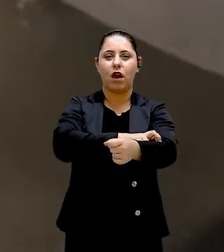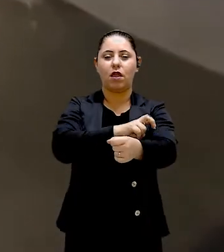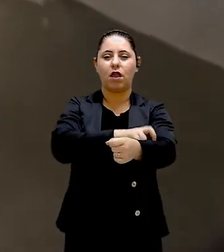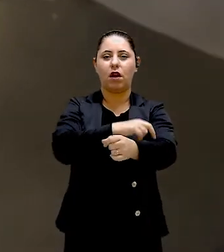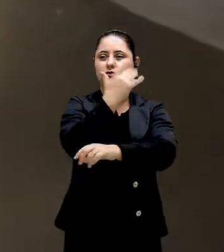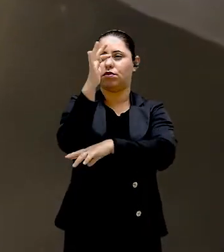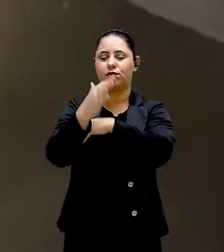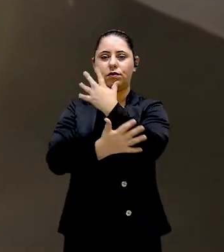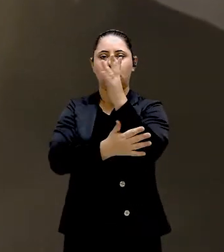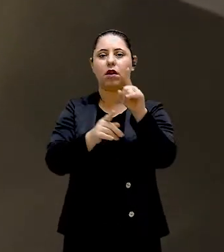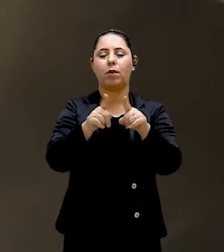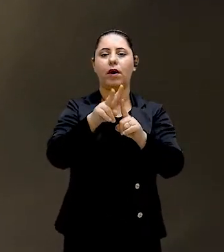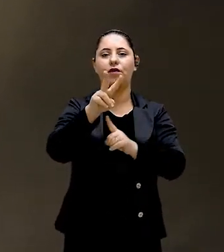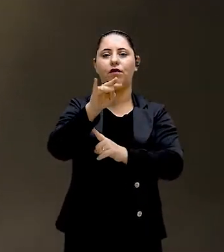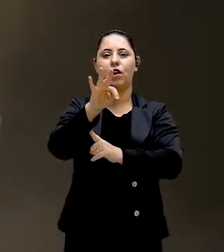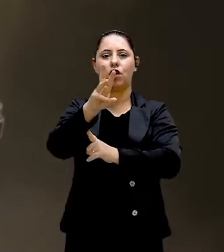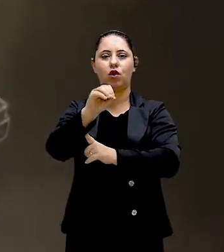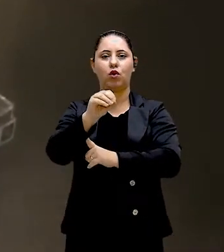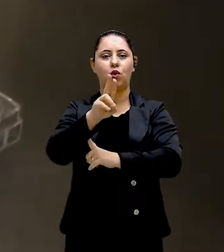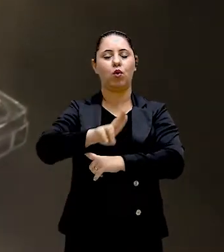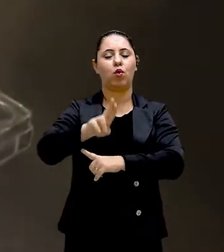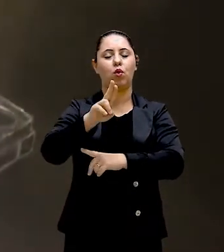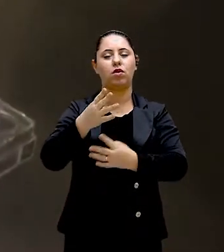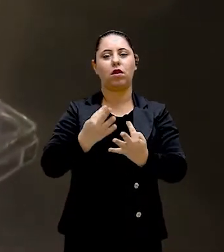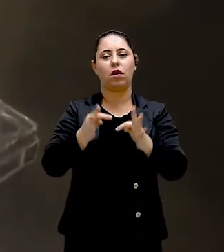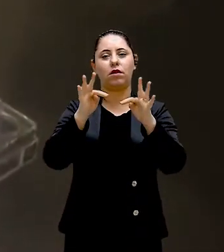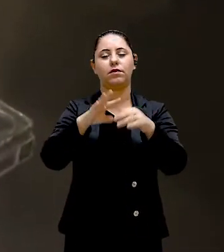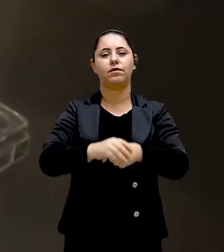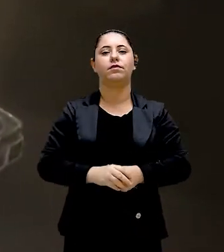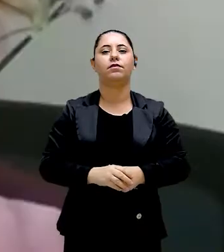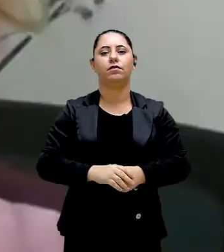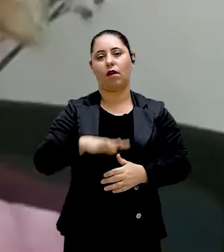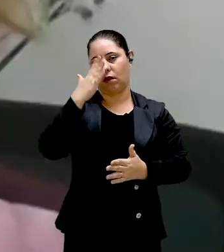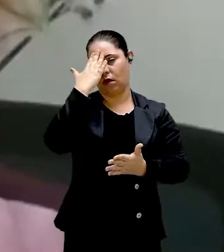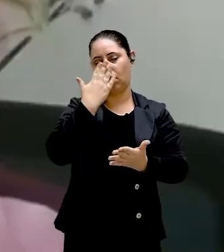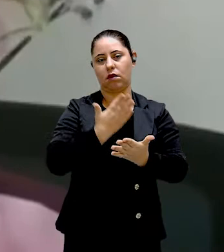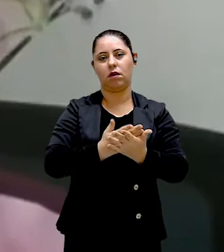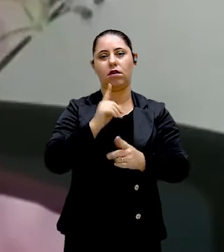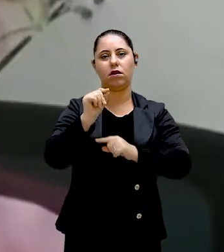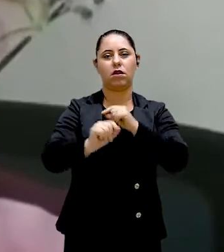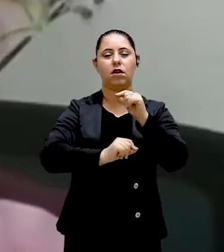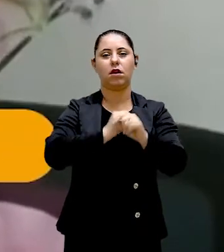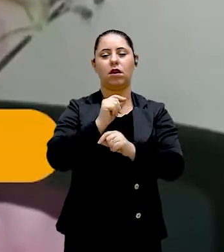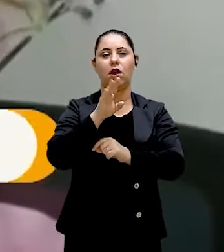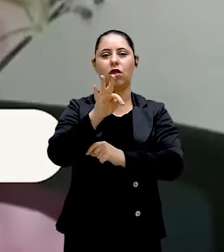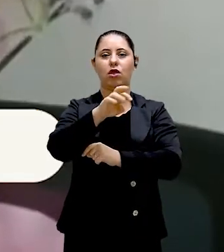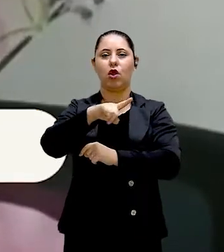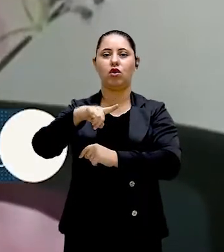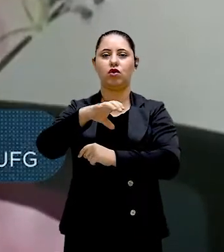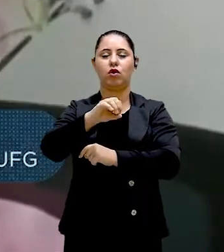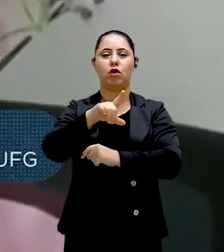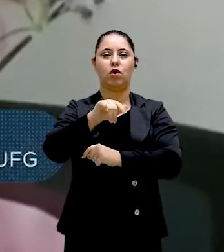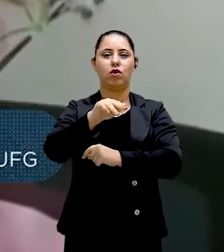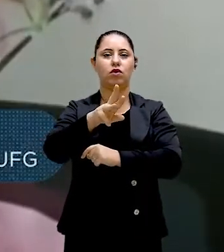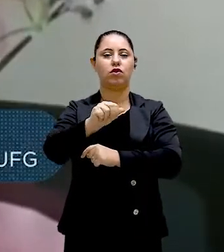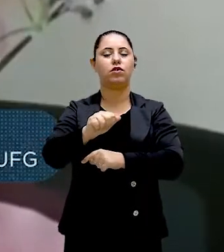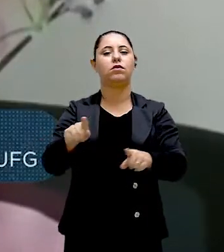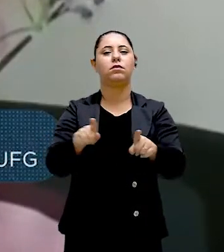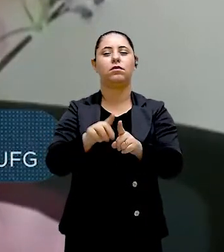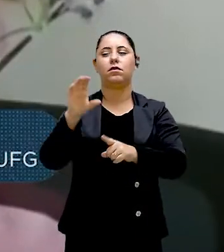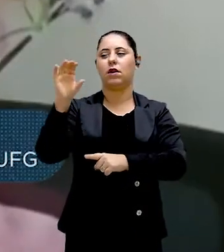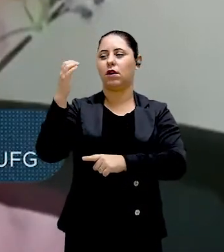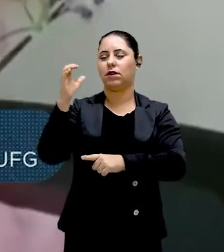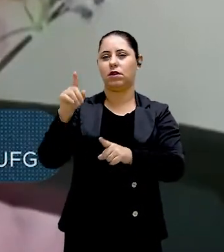vitro. Nós acreditamos que a toxicologia in vitro e a ciência não animal é uma ciência